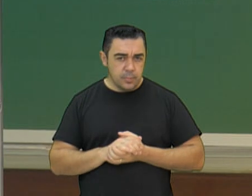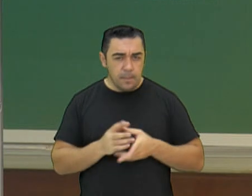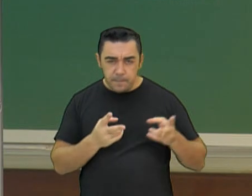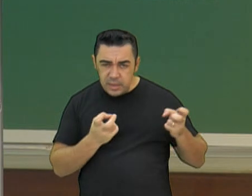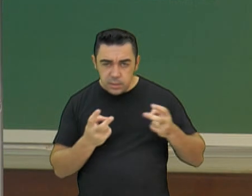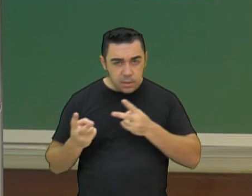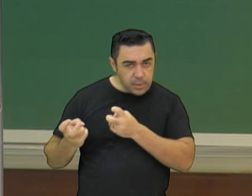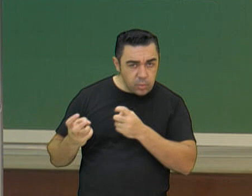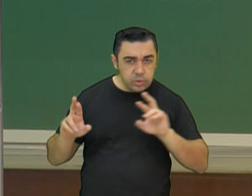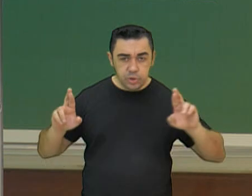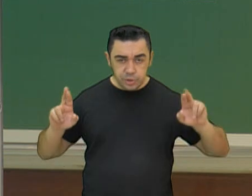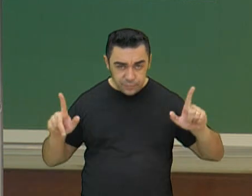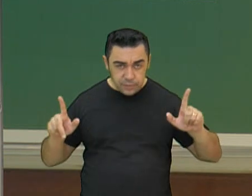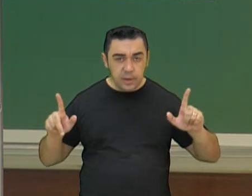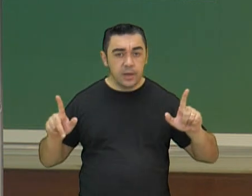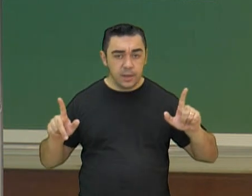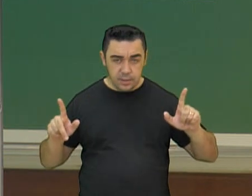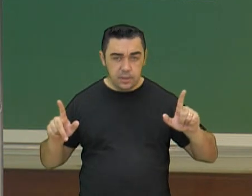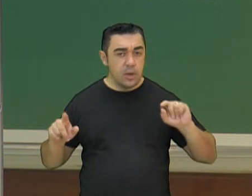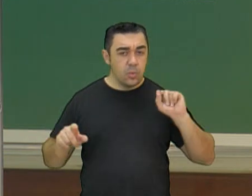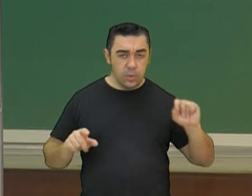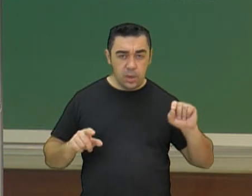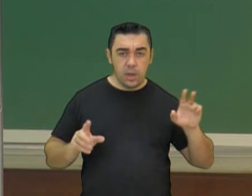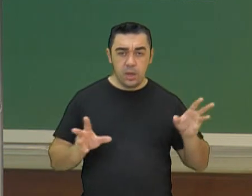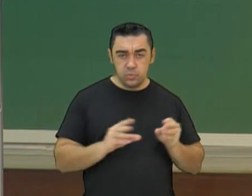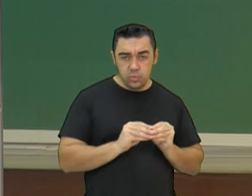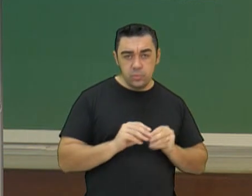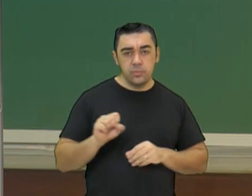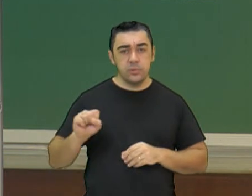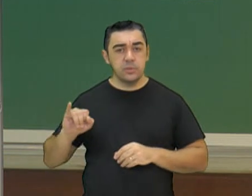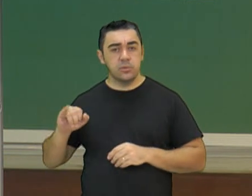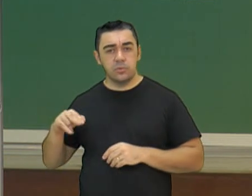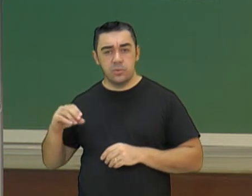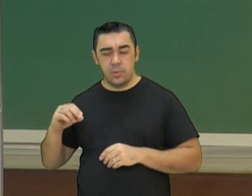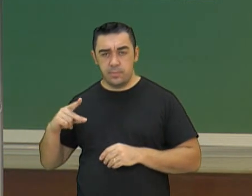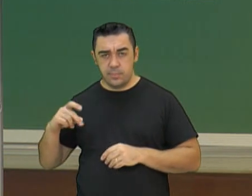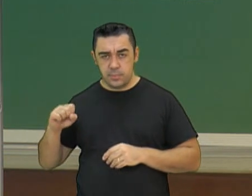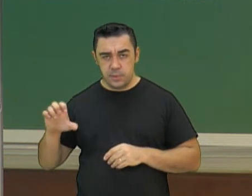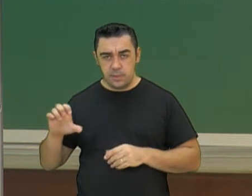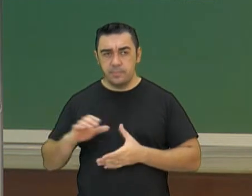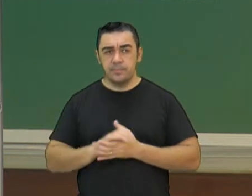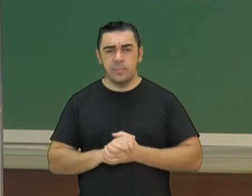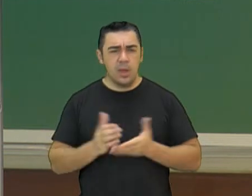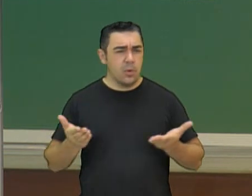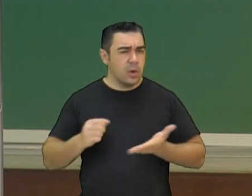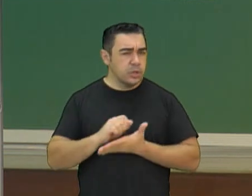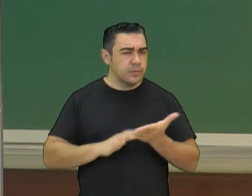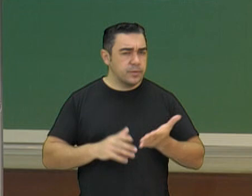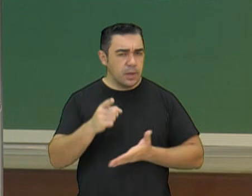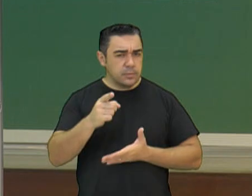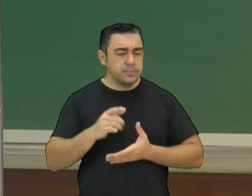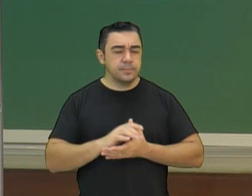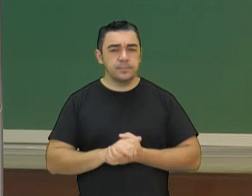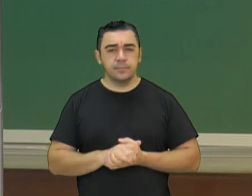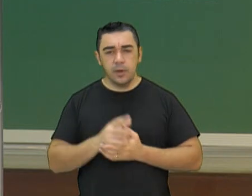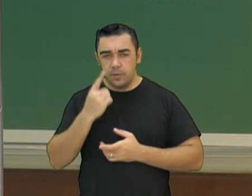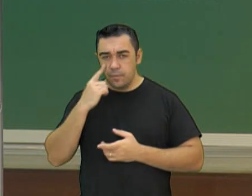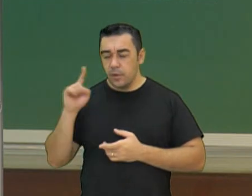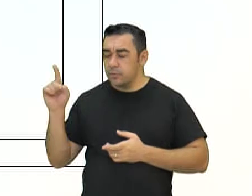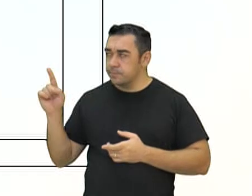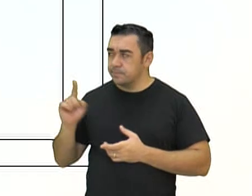algumas diferenças entre sinopse e resumo. Né? Agora vamos para um exercício. Observem aqui o